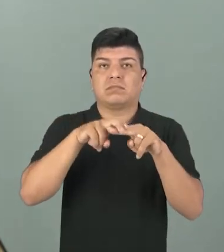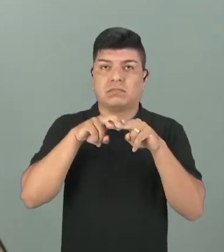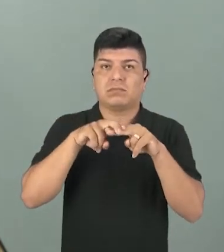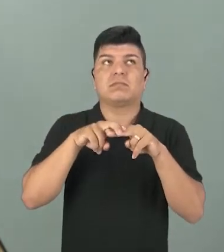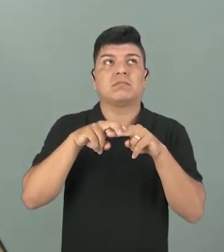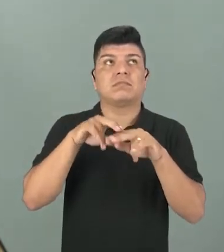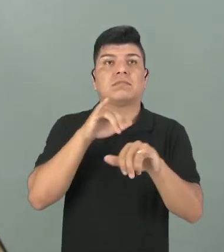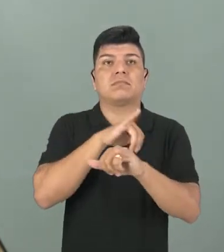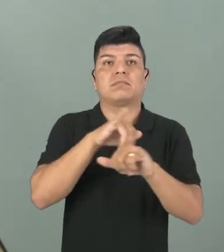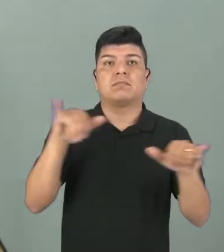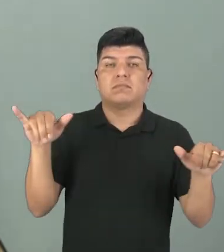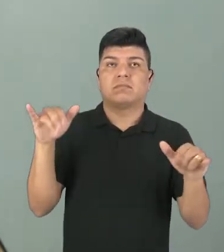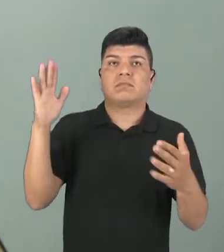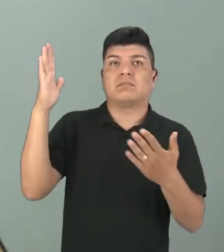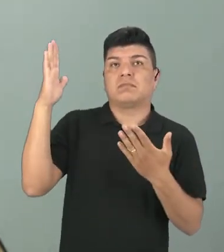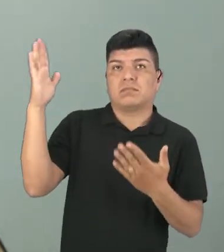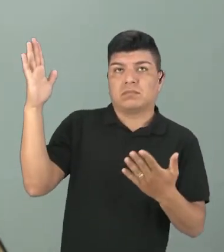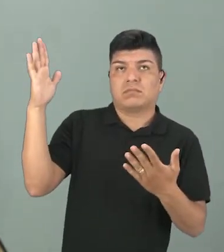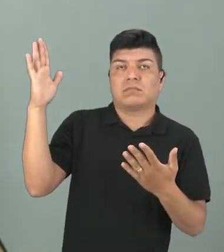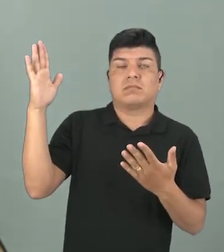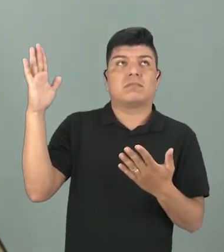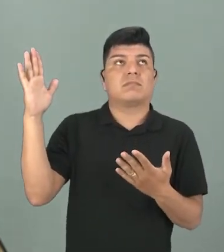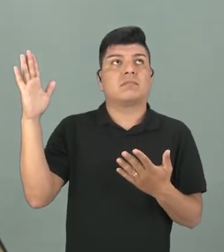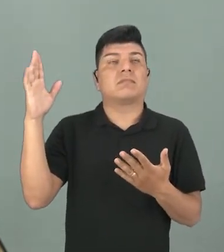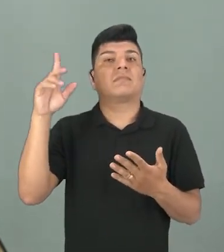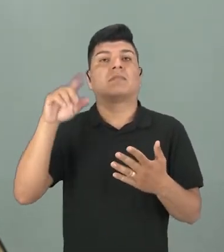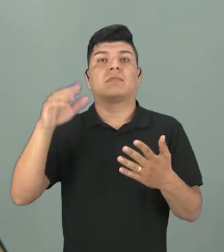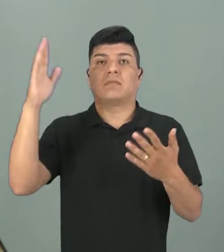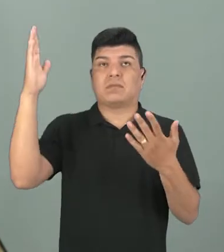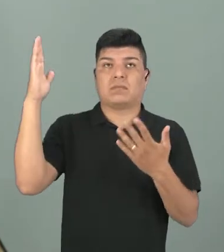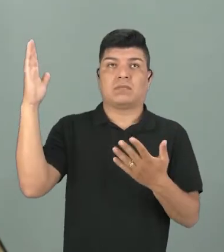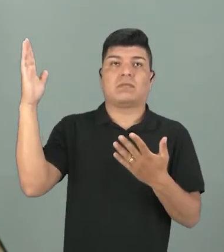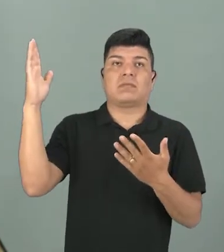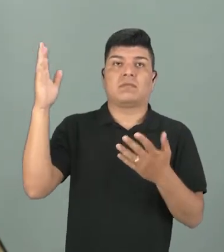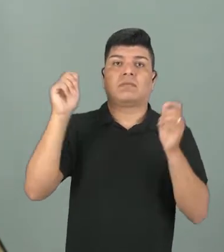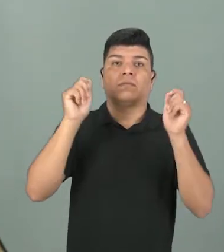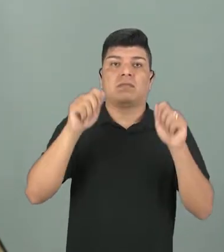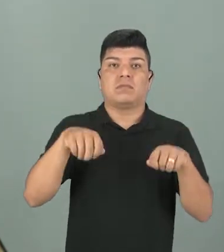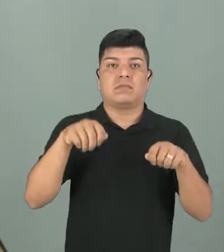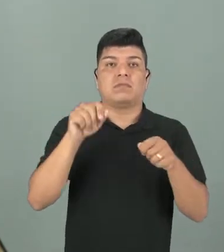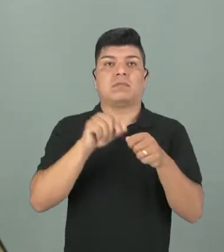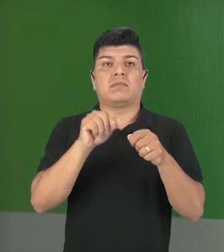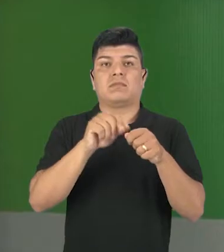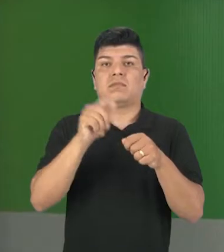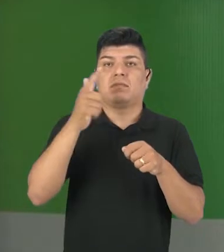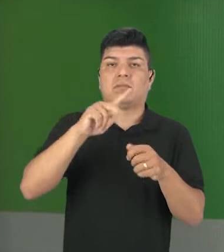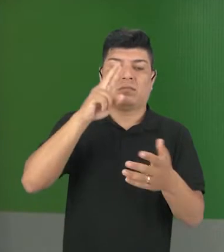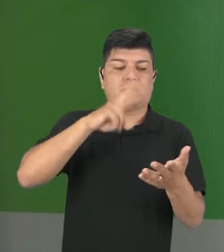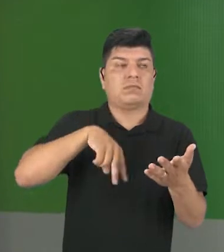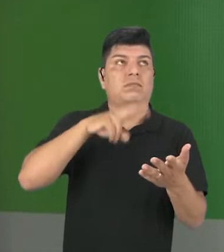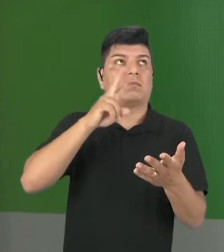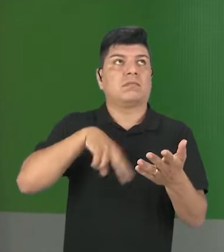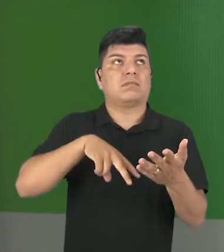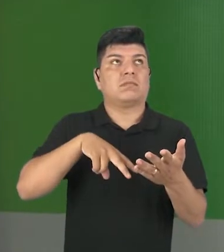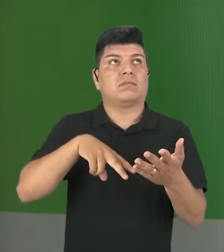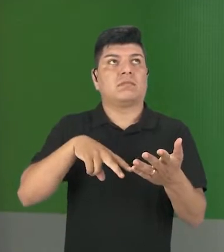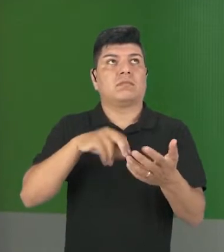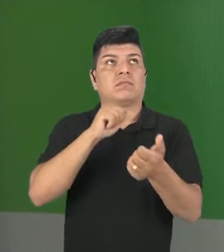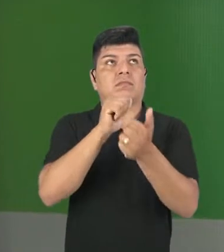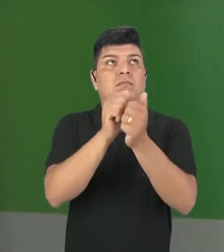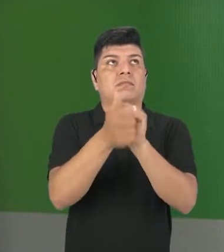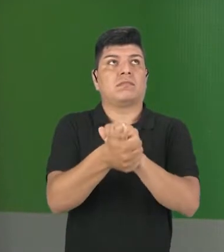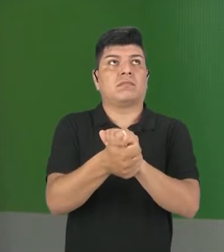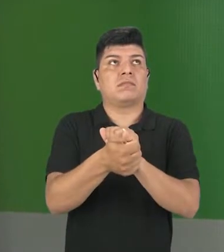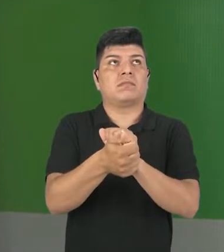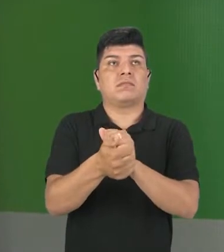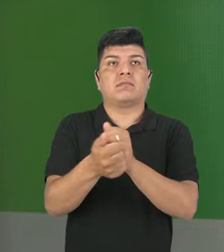a manchete desta notícia é esta, que nós podemos fazer novamente a leitura.